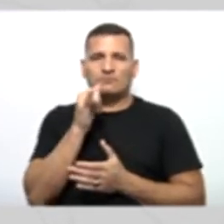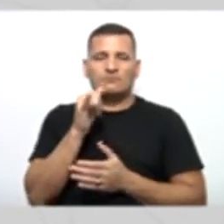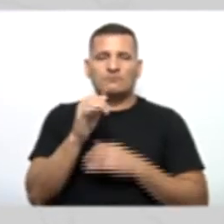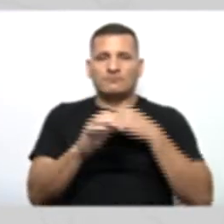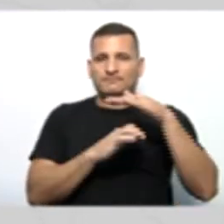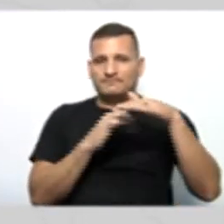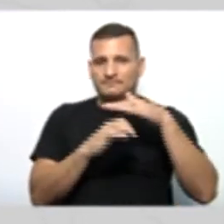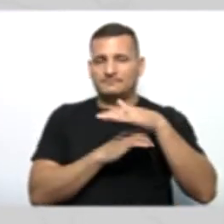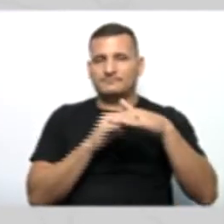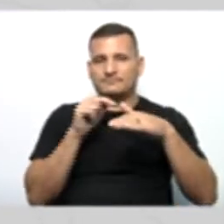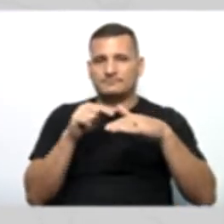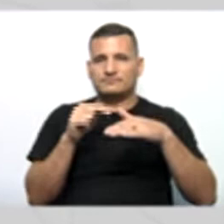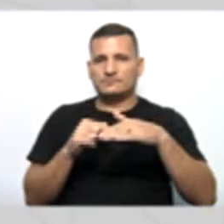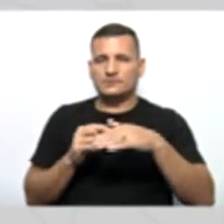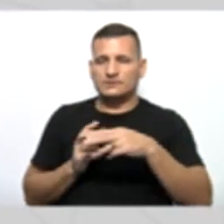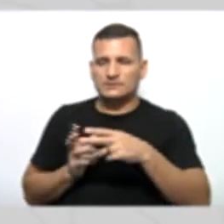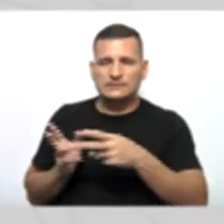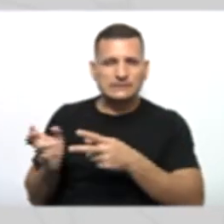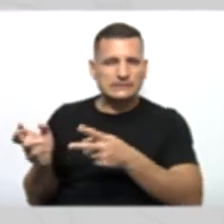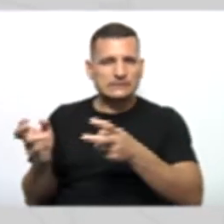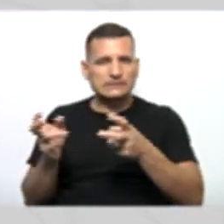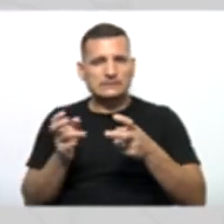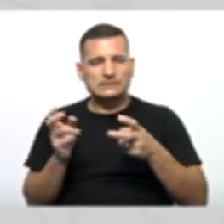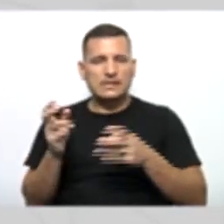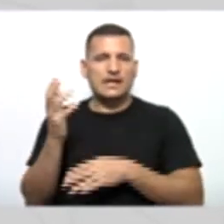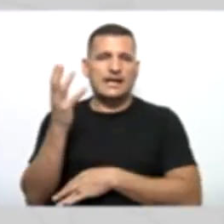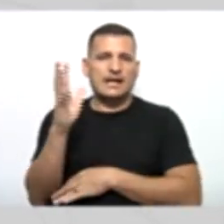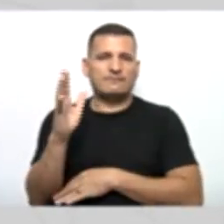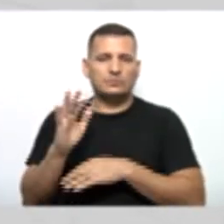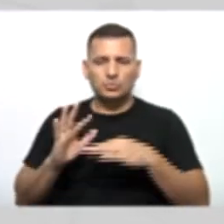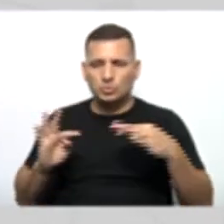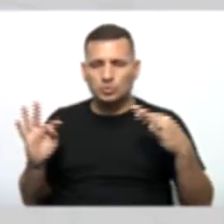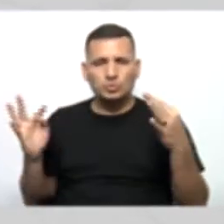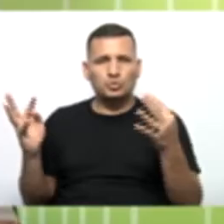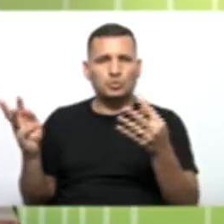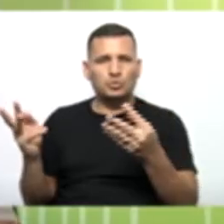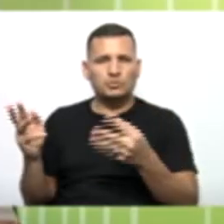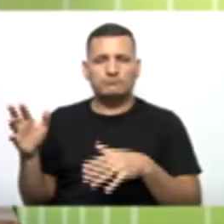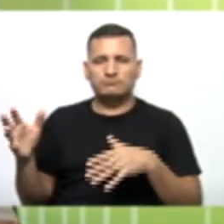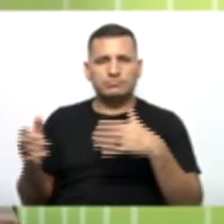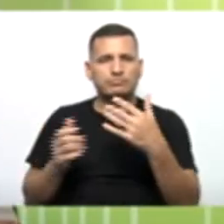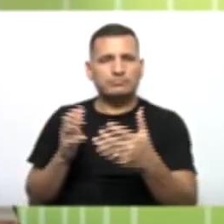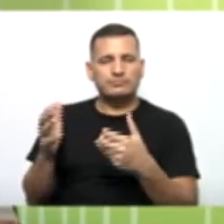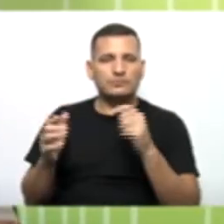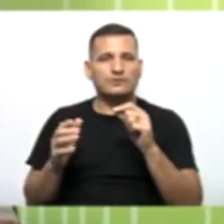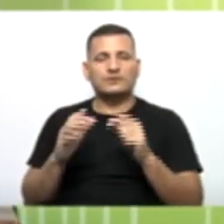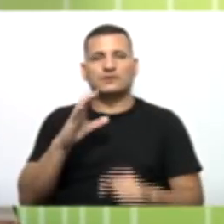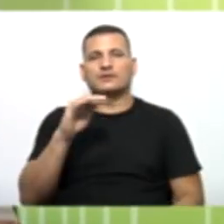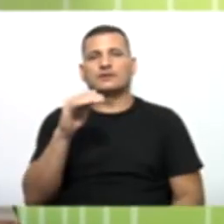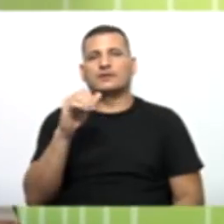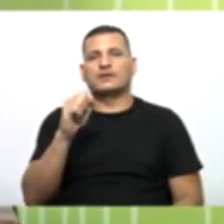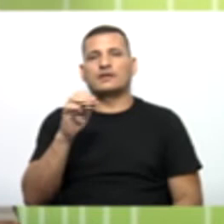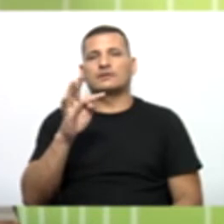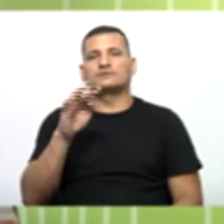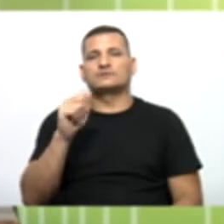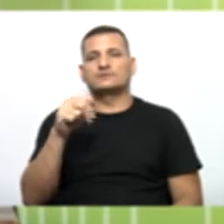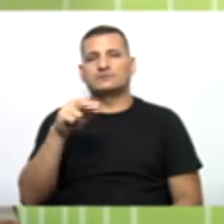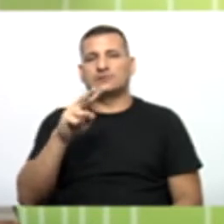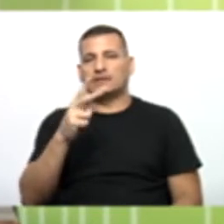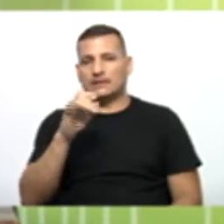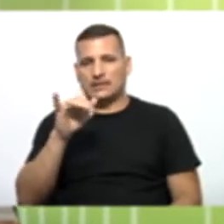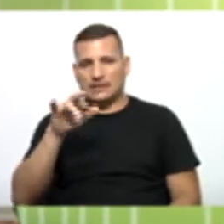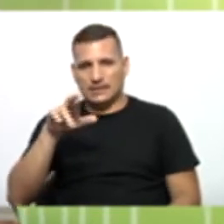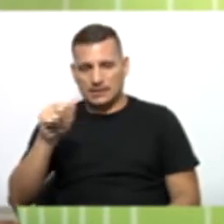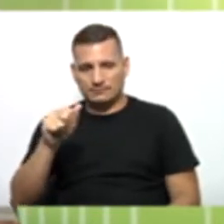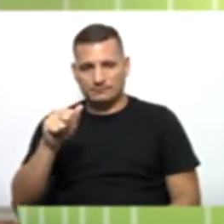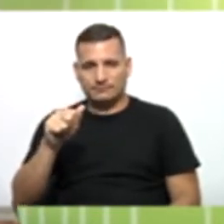área e aí retira todas as árvores da espécie castanheira daquela floresta. Não vai ter